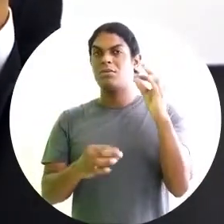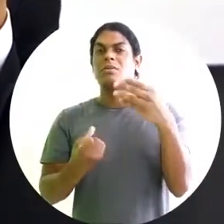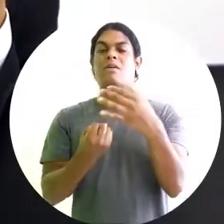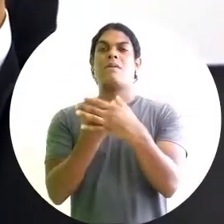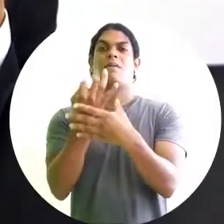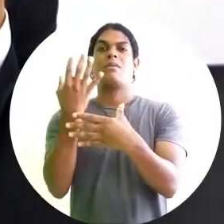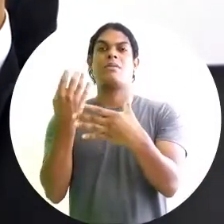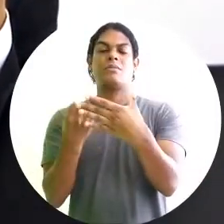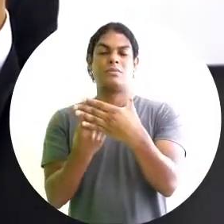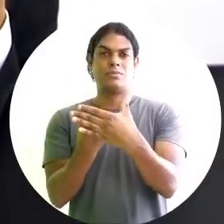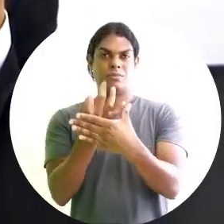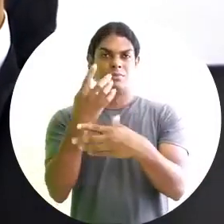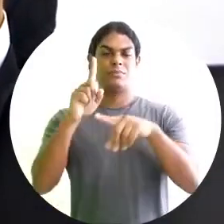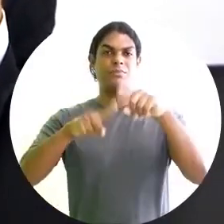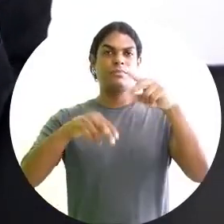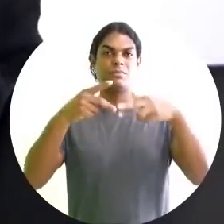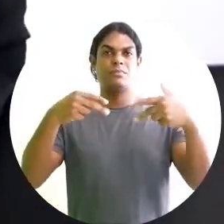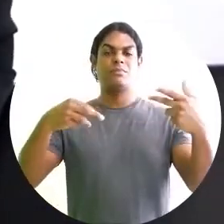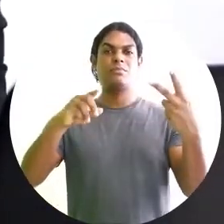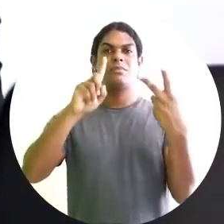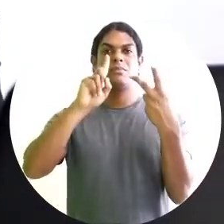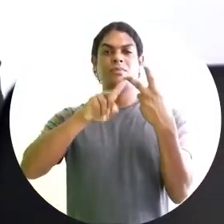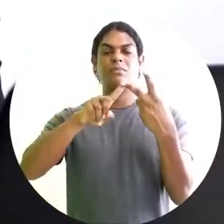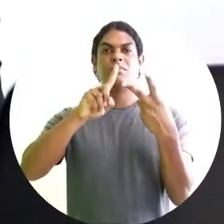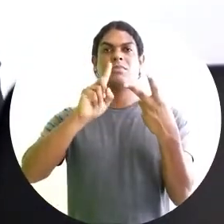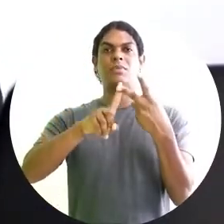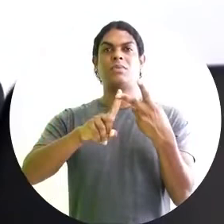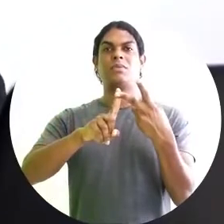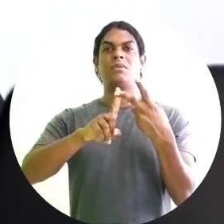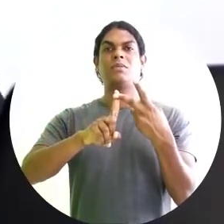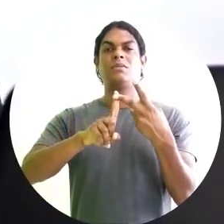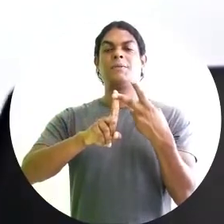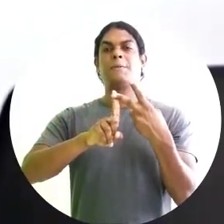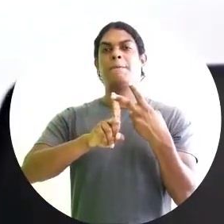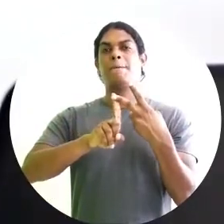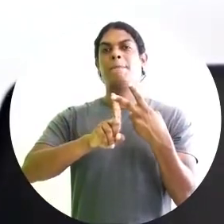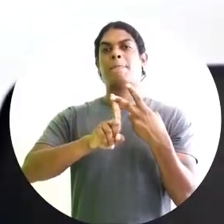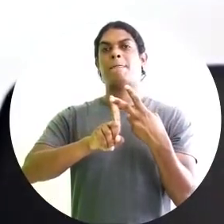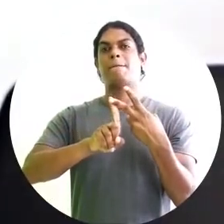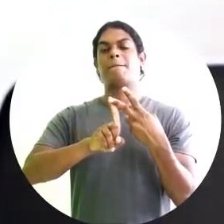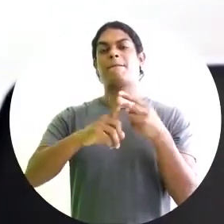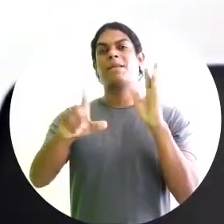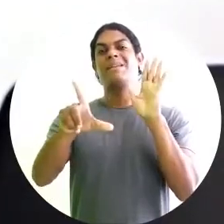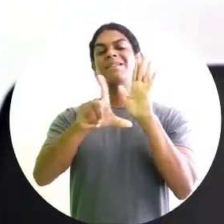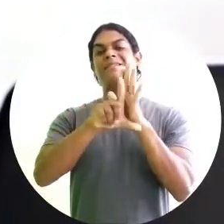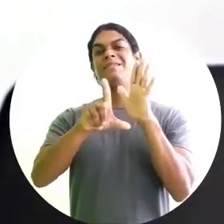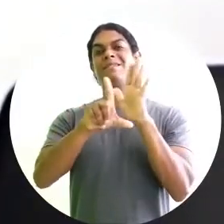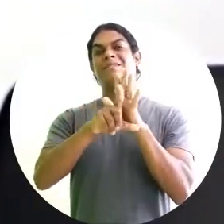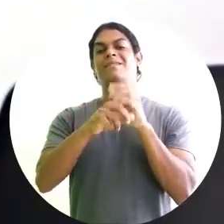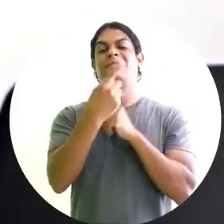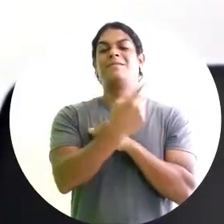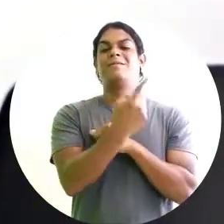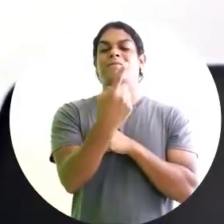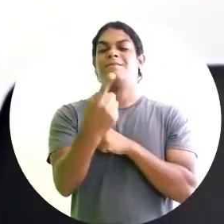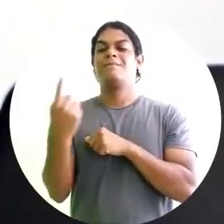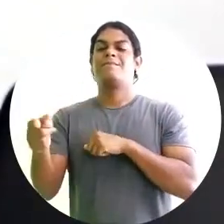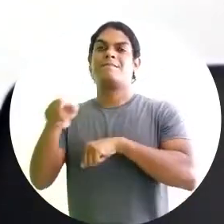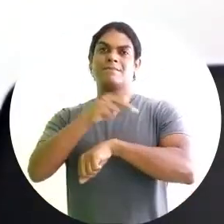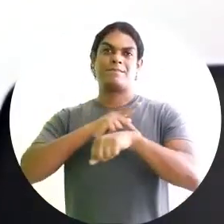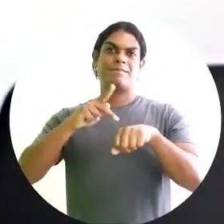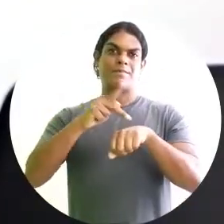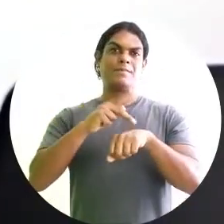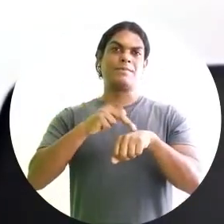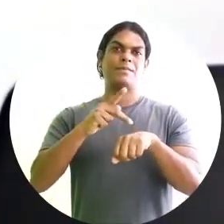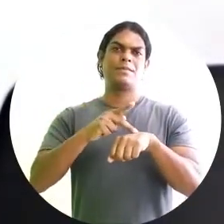na produção, nos produtos e a ingerência sobre a legislação de cada